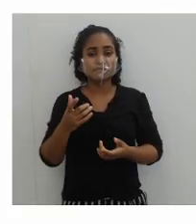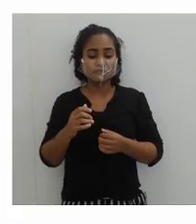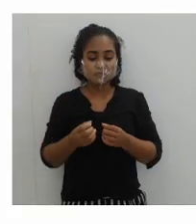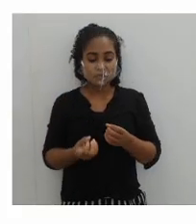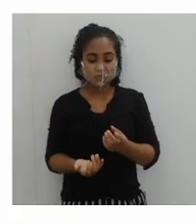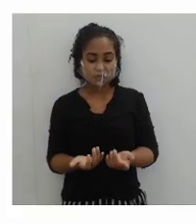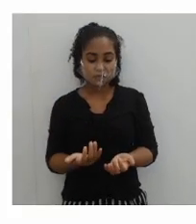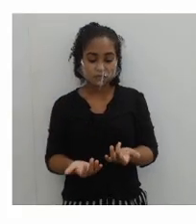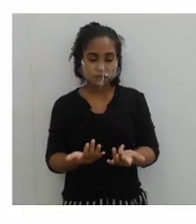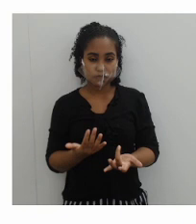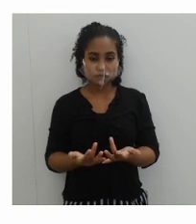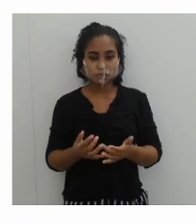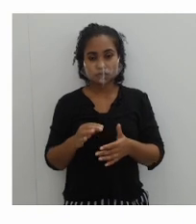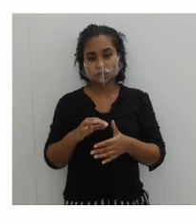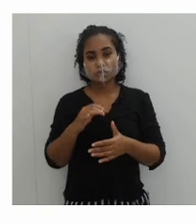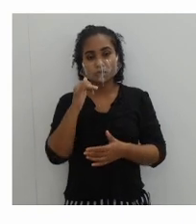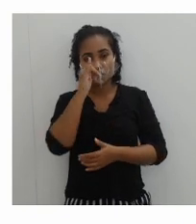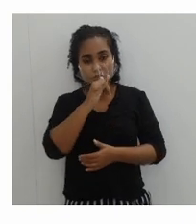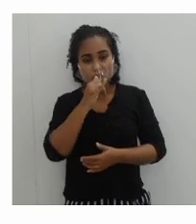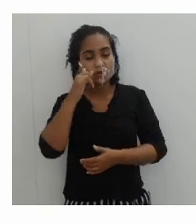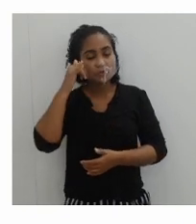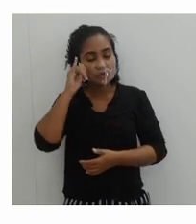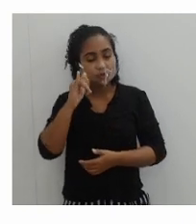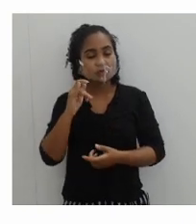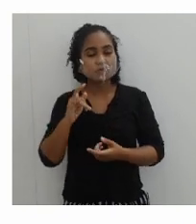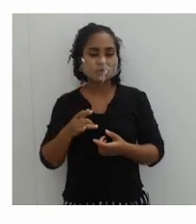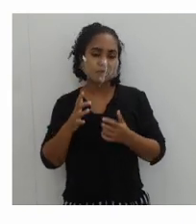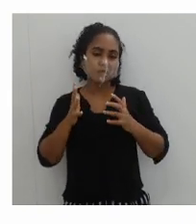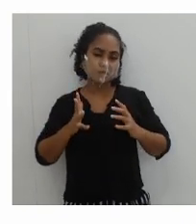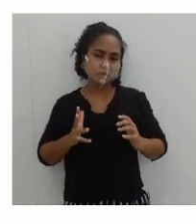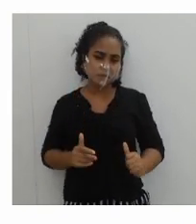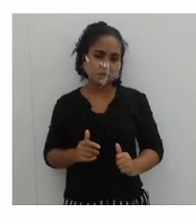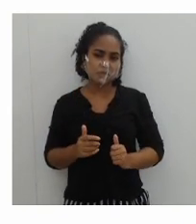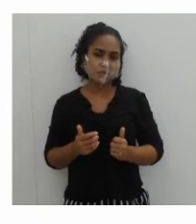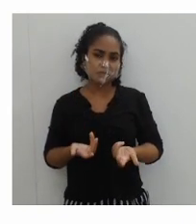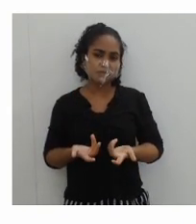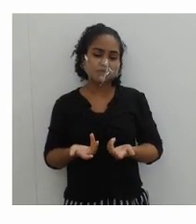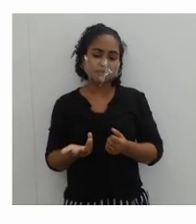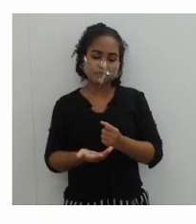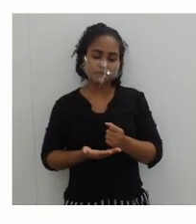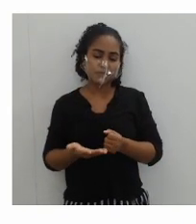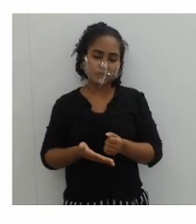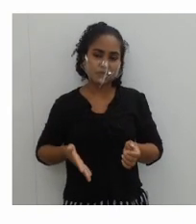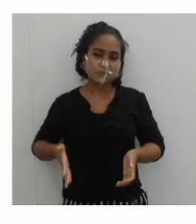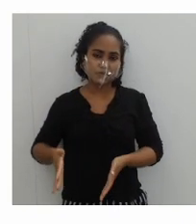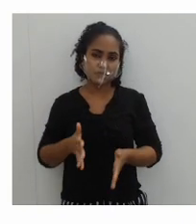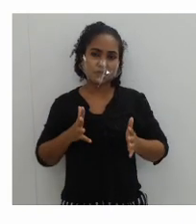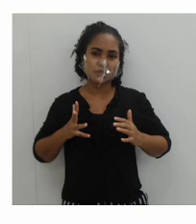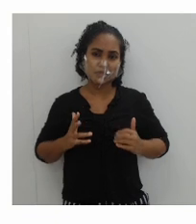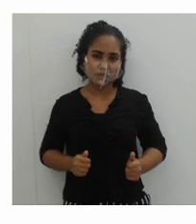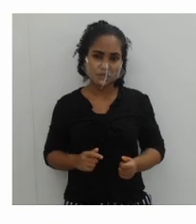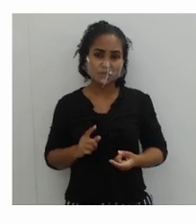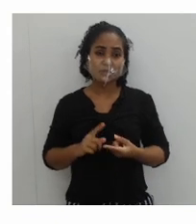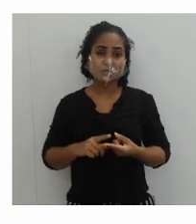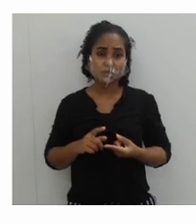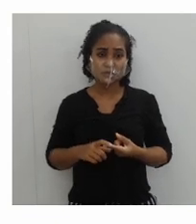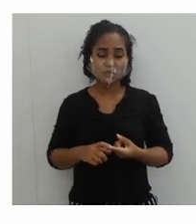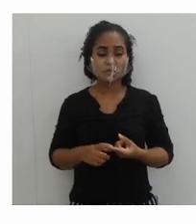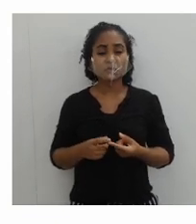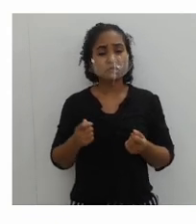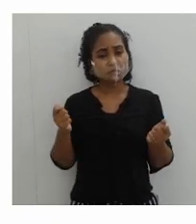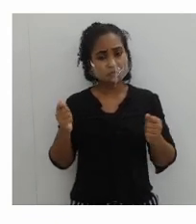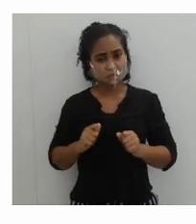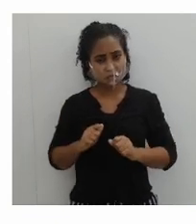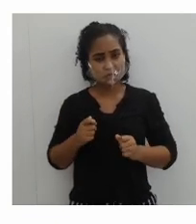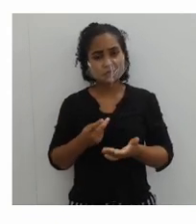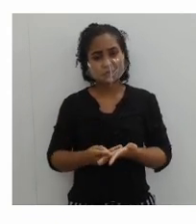a carne de boi ou porco, né? E ter hábito de higiene e saneamento básico. E existe a cisticercose, que também é causado